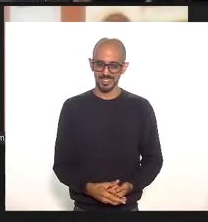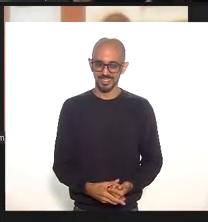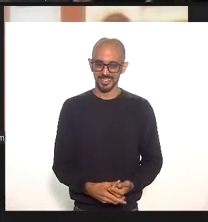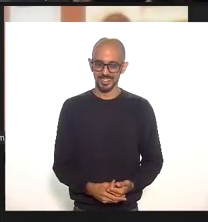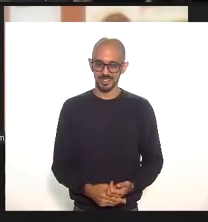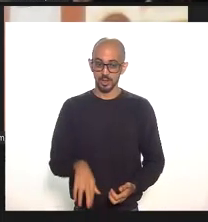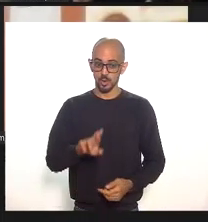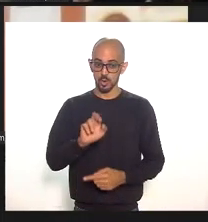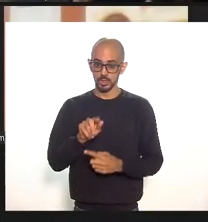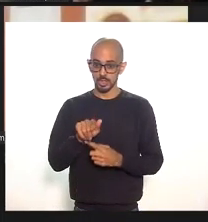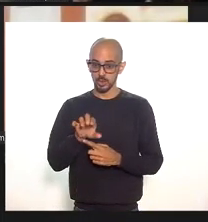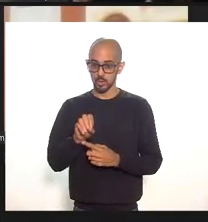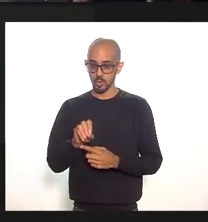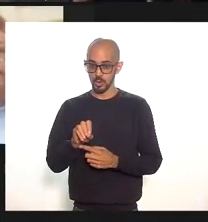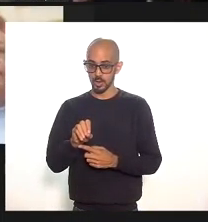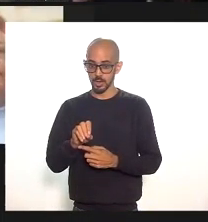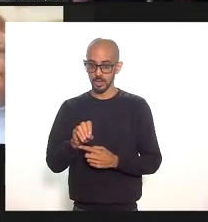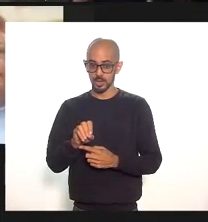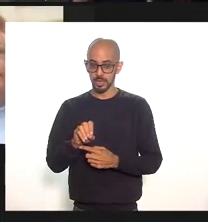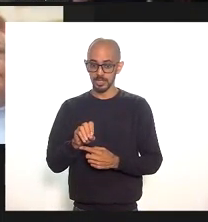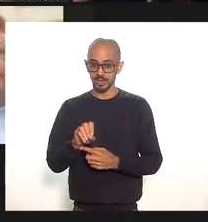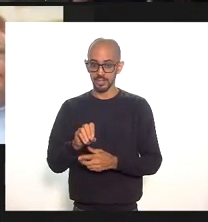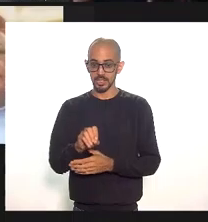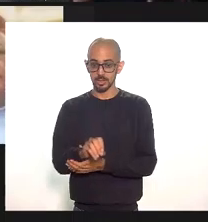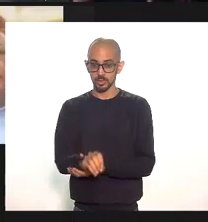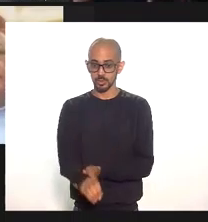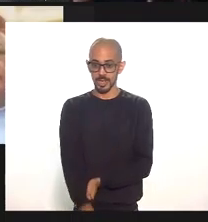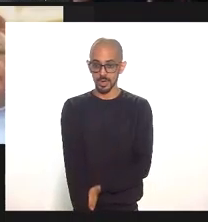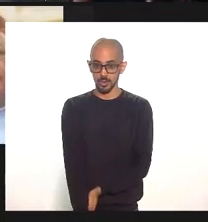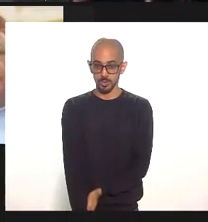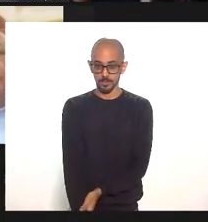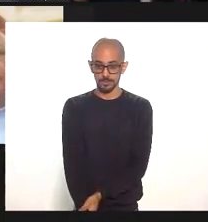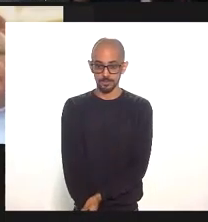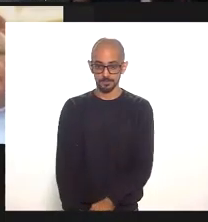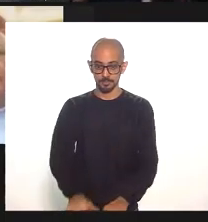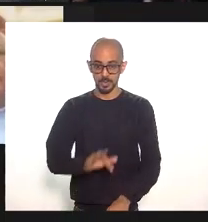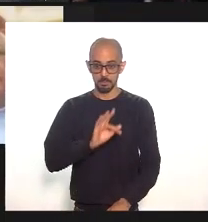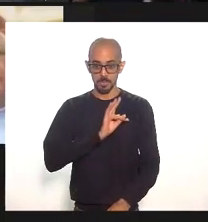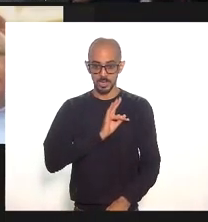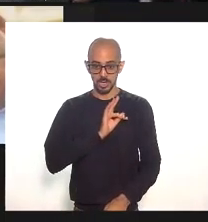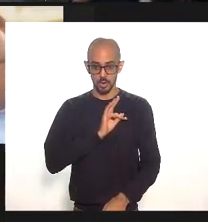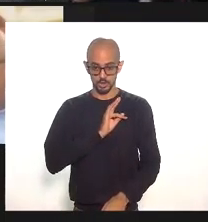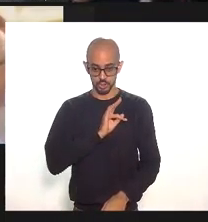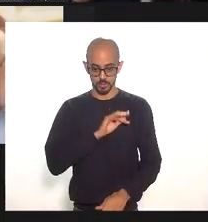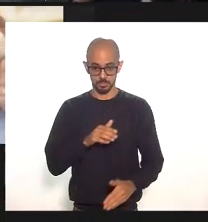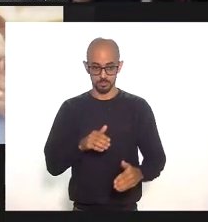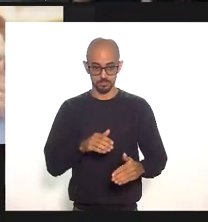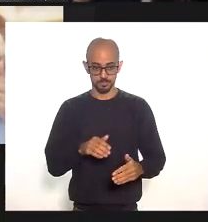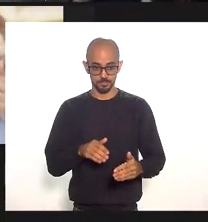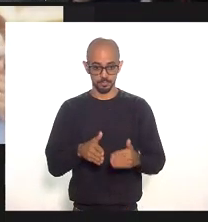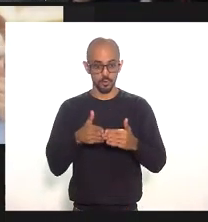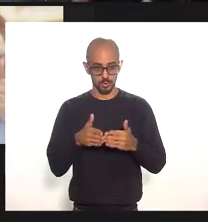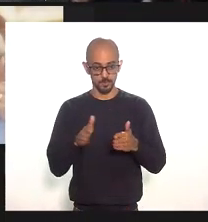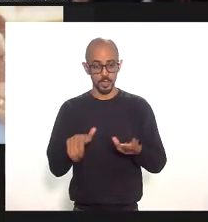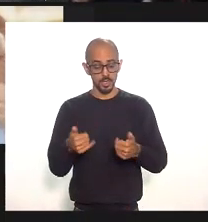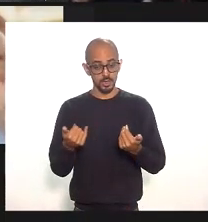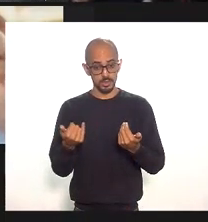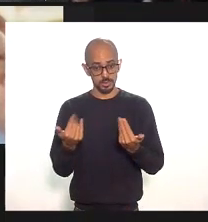Deputado Rodrigo Amorim, ele pediu uma questão de ordem, mas a deputada Marta Rocha. Não,